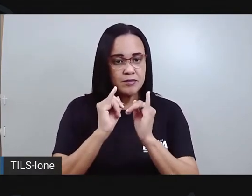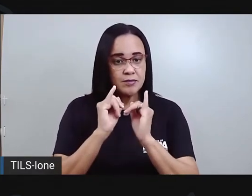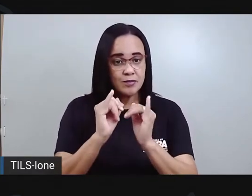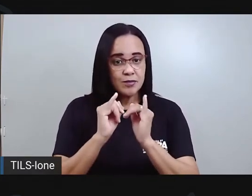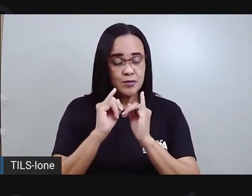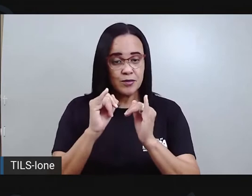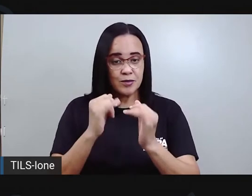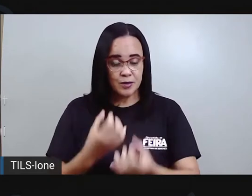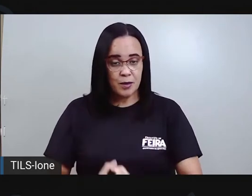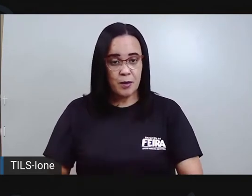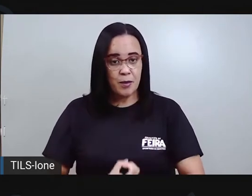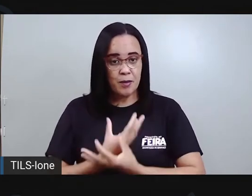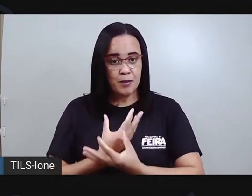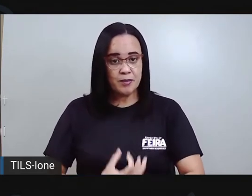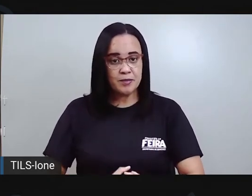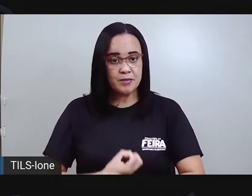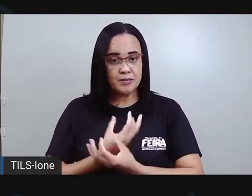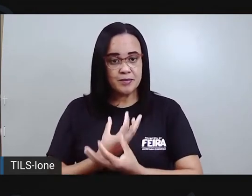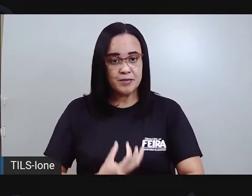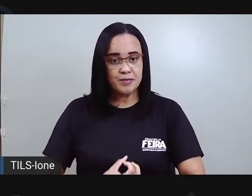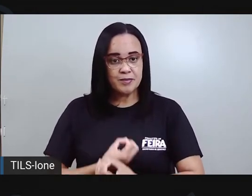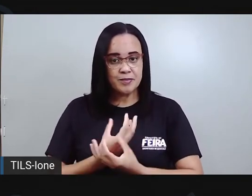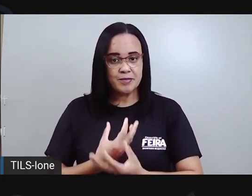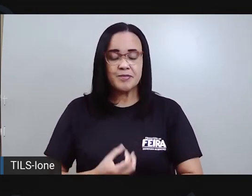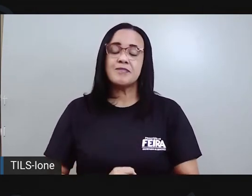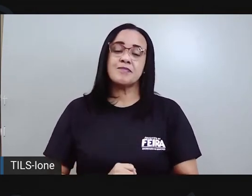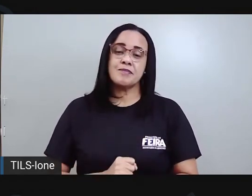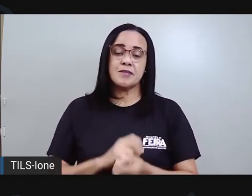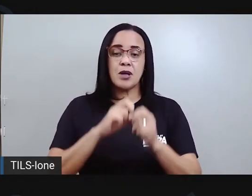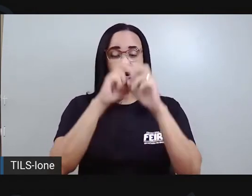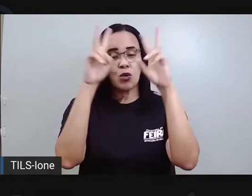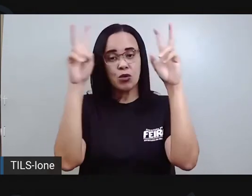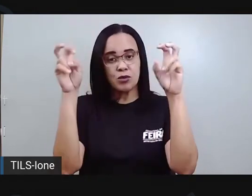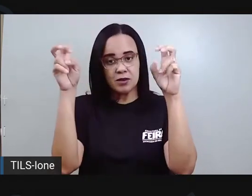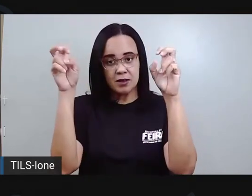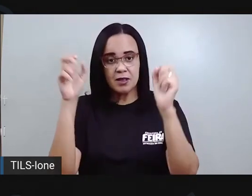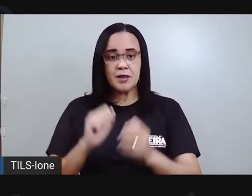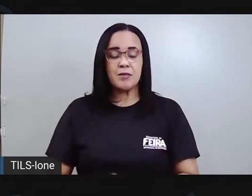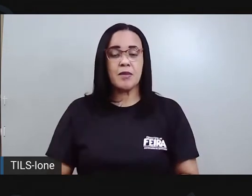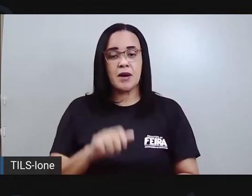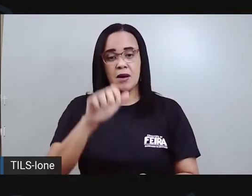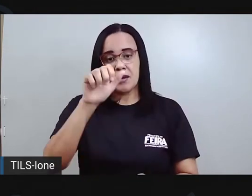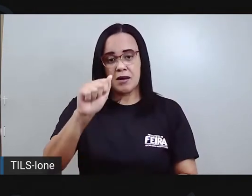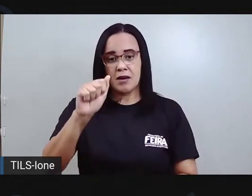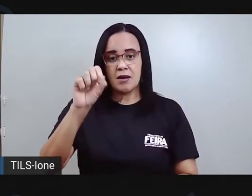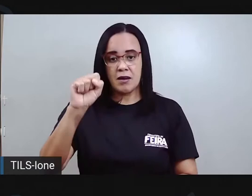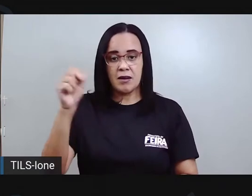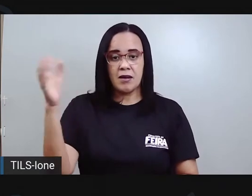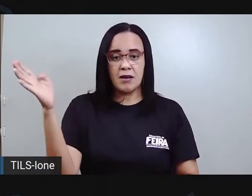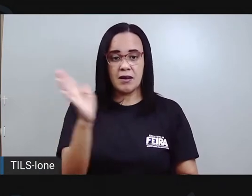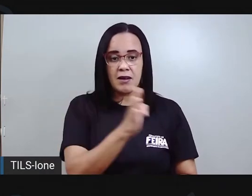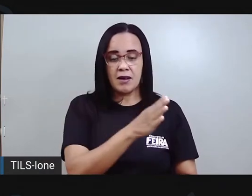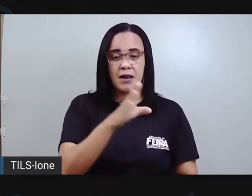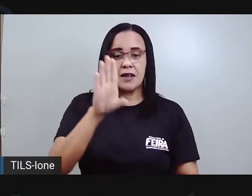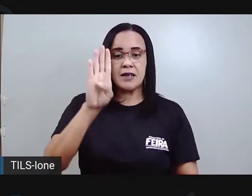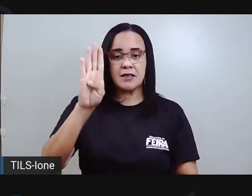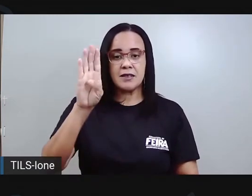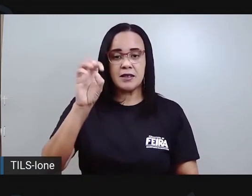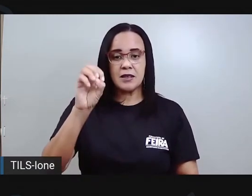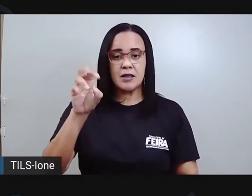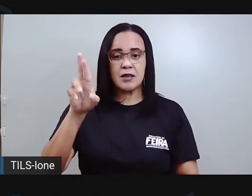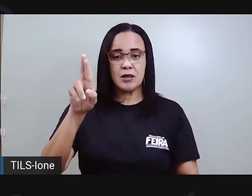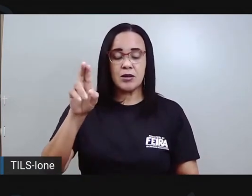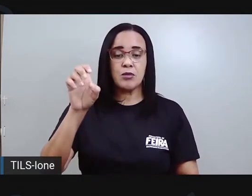poesia. Ele se chama As Borboletas. Isso mesmo. As borboletas,